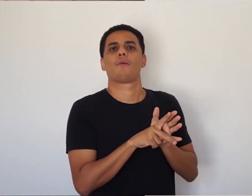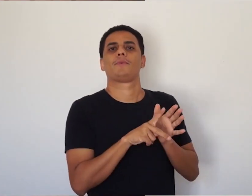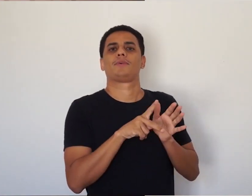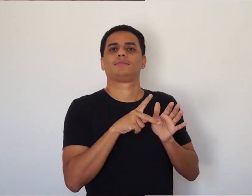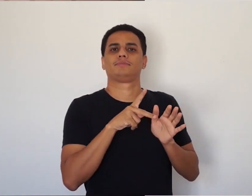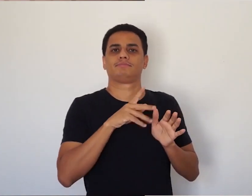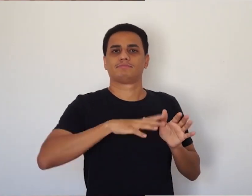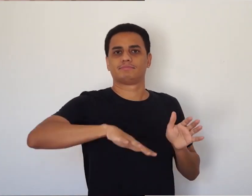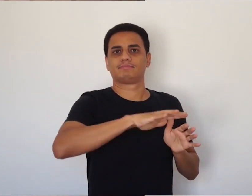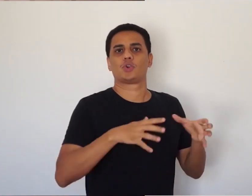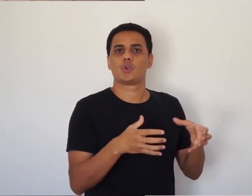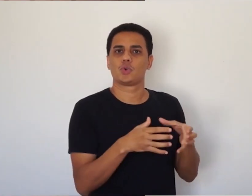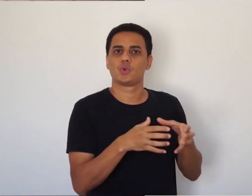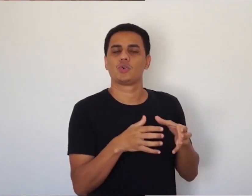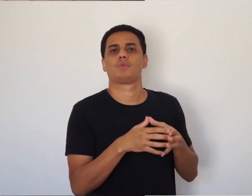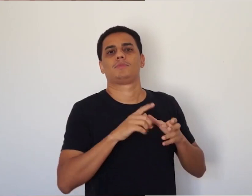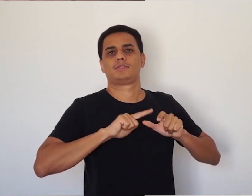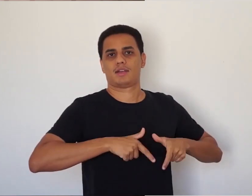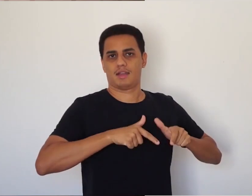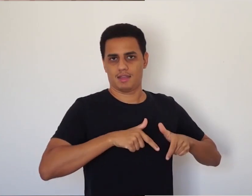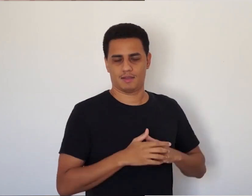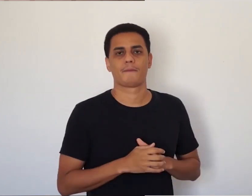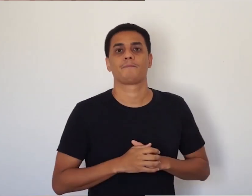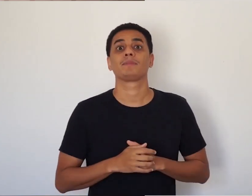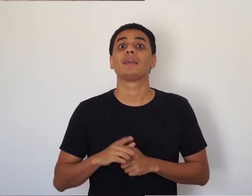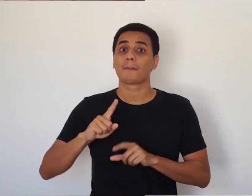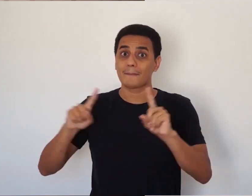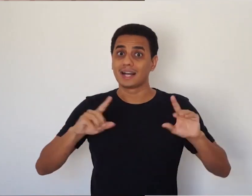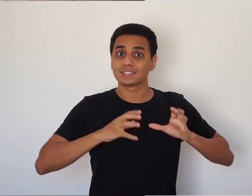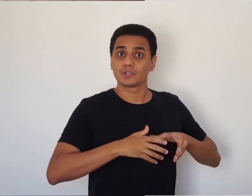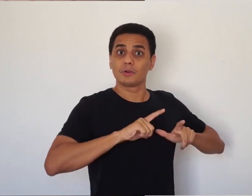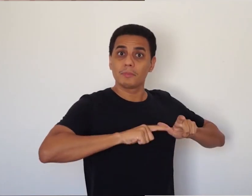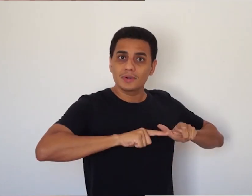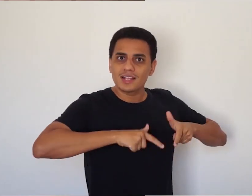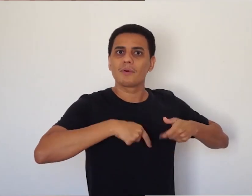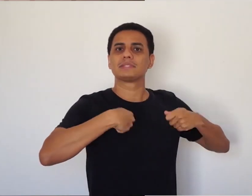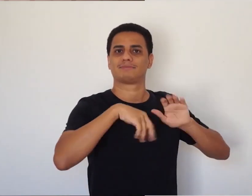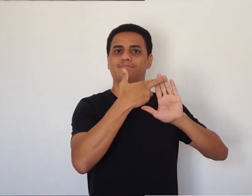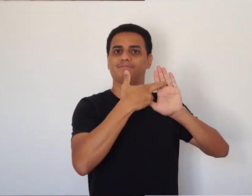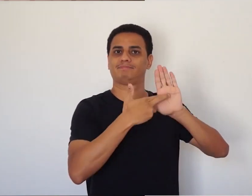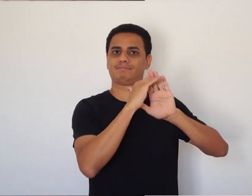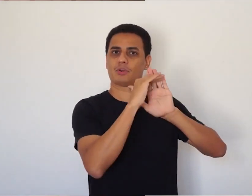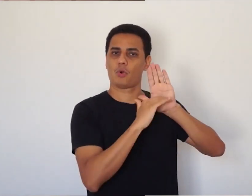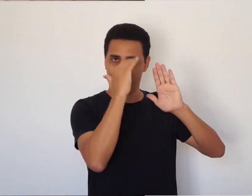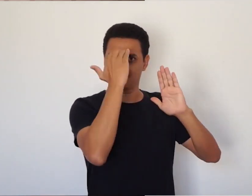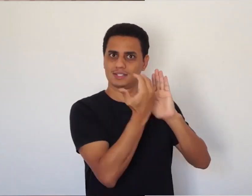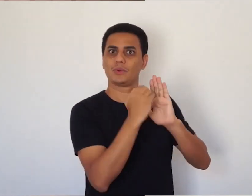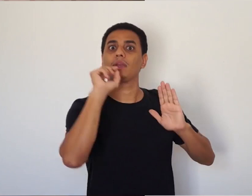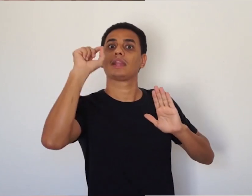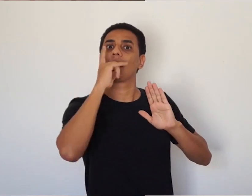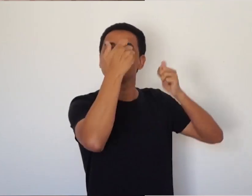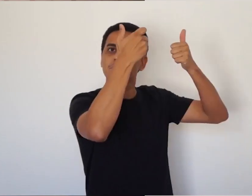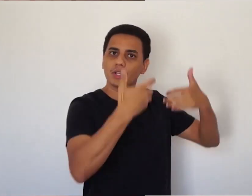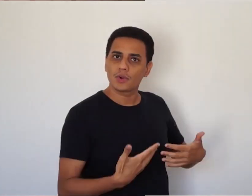então sacrificar um animal, seguir todas essas orientações. Era uma ação, era um convite de Deus a